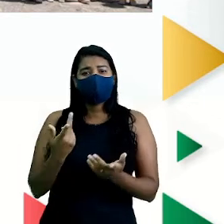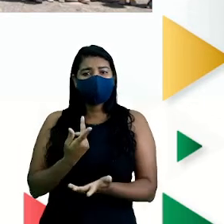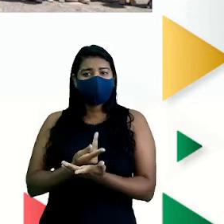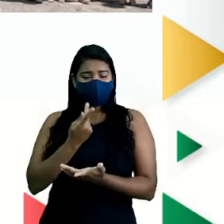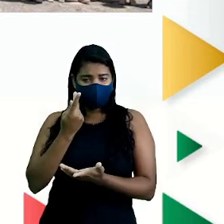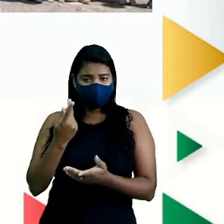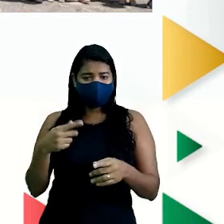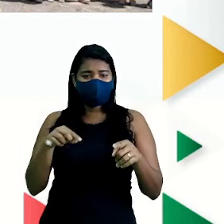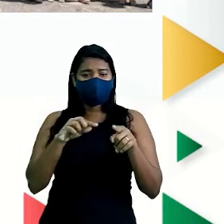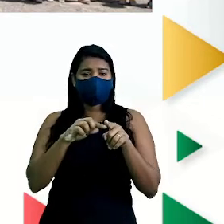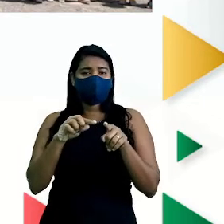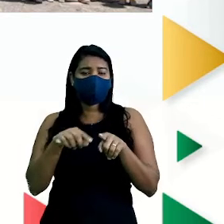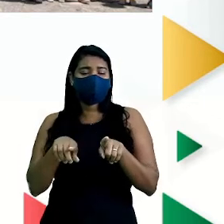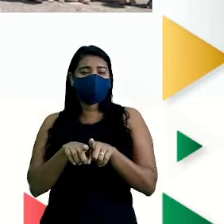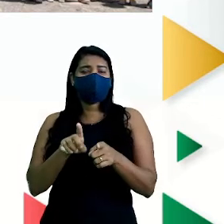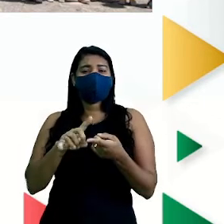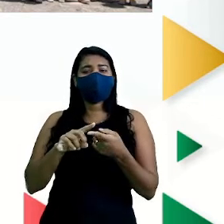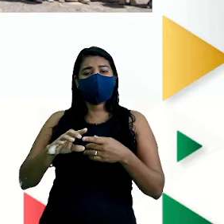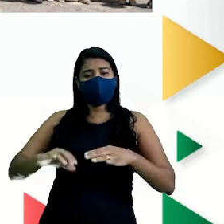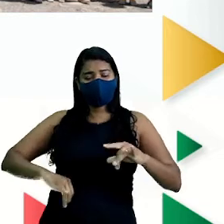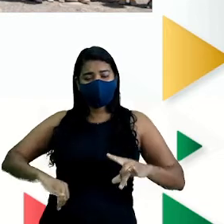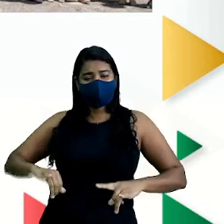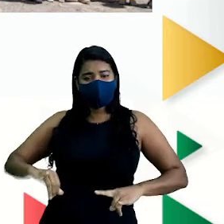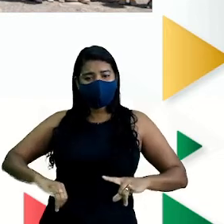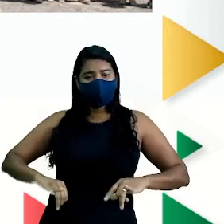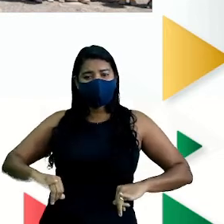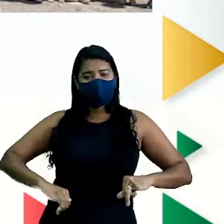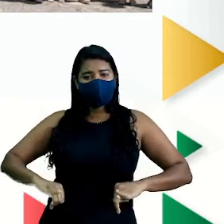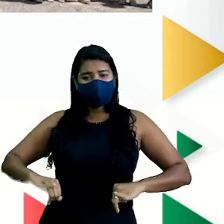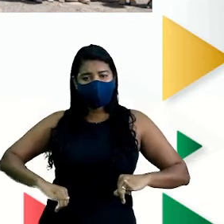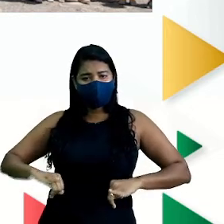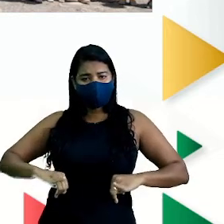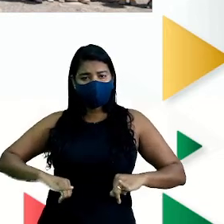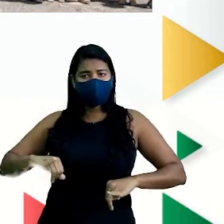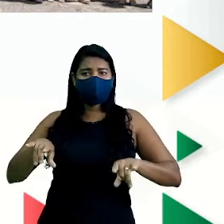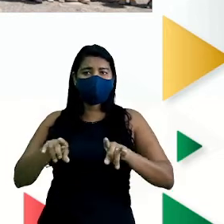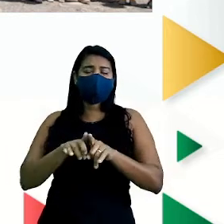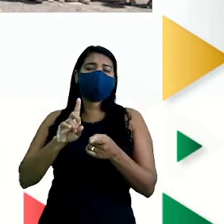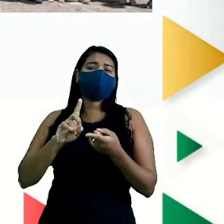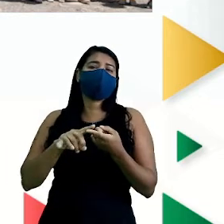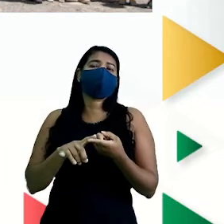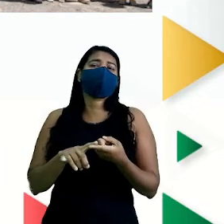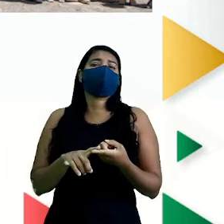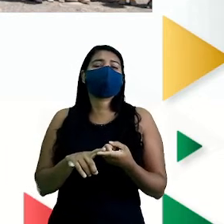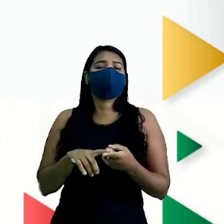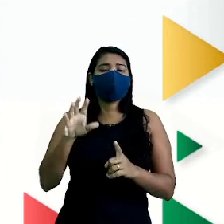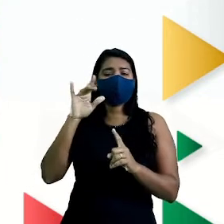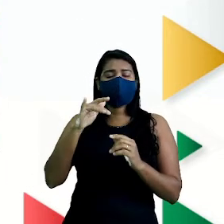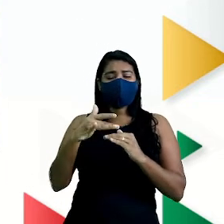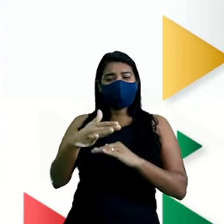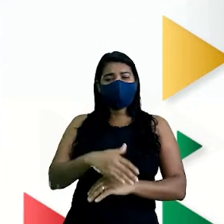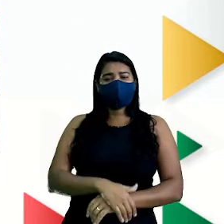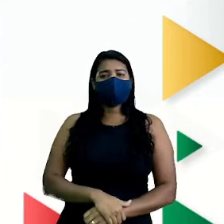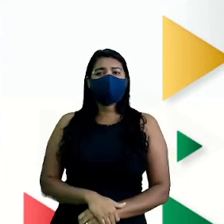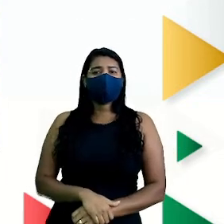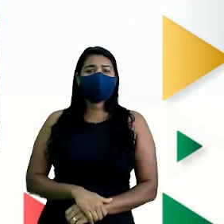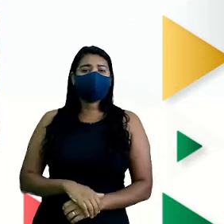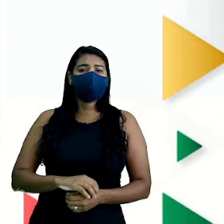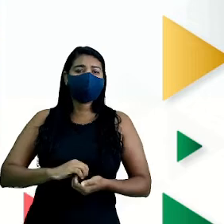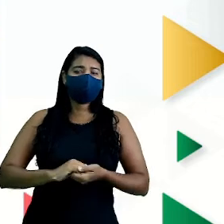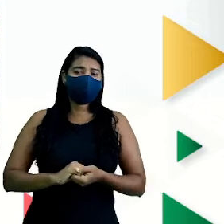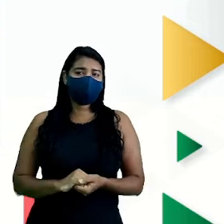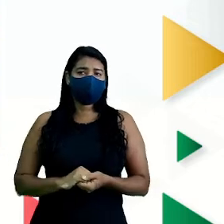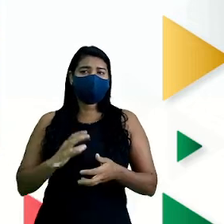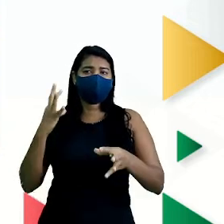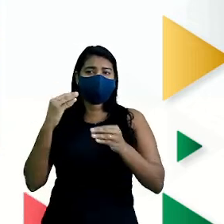também, a capoeira ela vai sofrer bastante influência, né, e vai ser bastante difundida aí nesse momento. Incluindo